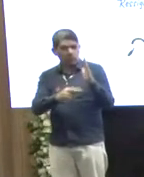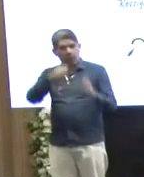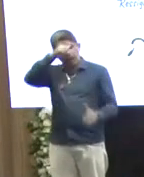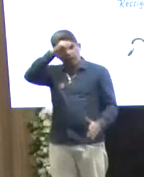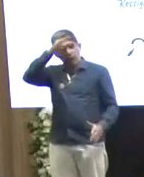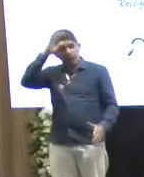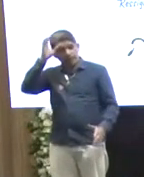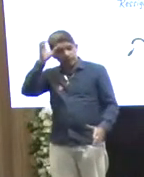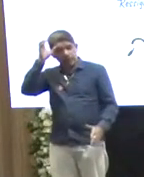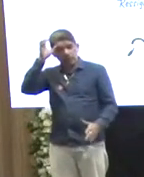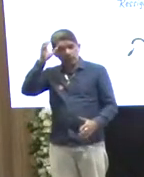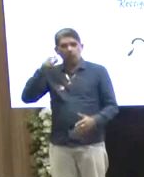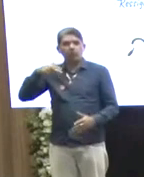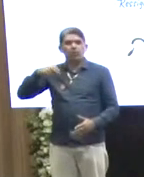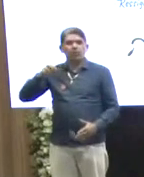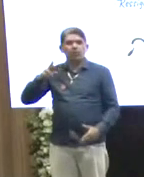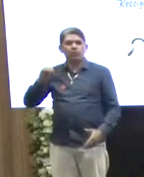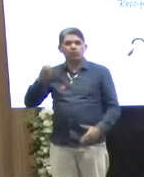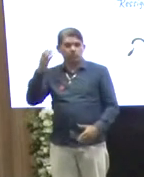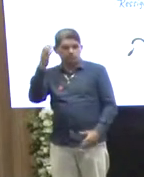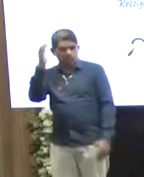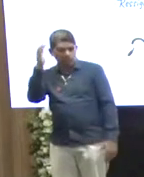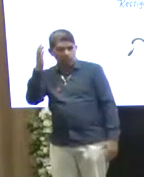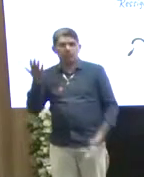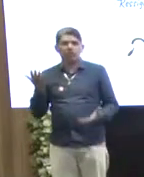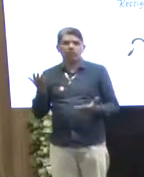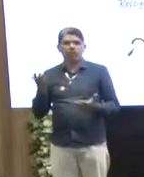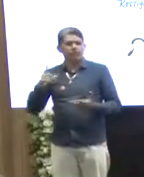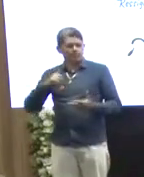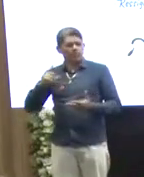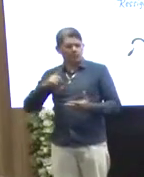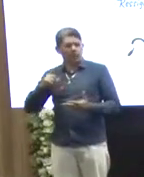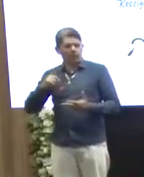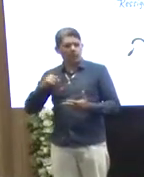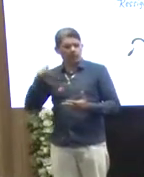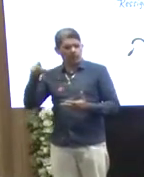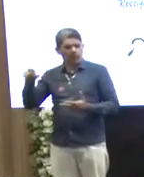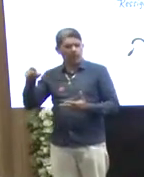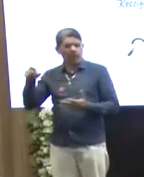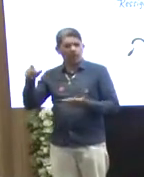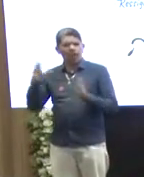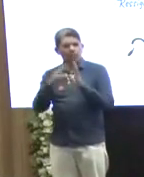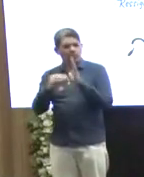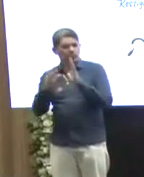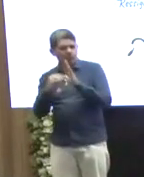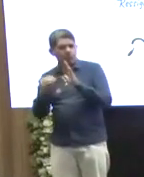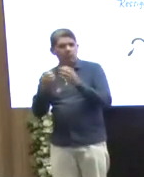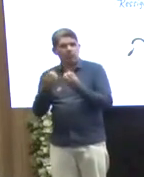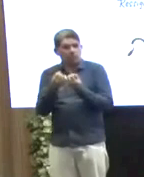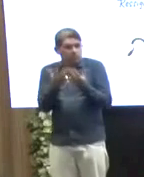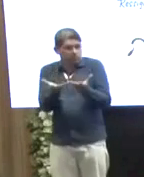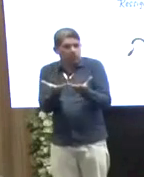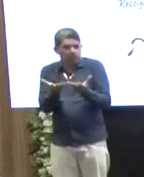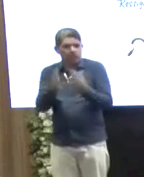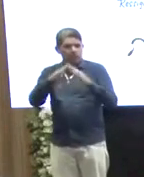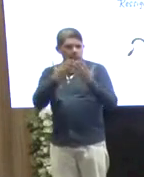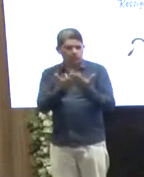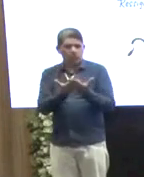movimentos de pesquisa, de ver o que já temos, né? Então, uma disciplina que eu paguei num curso recente,